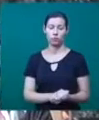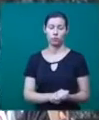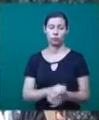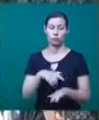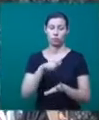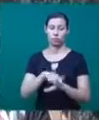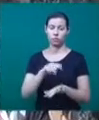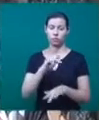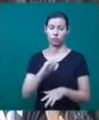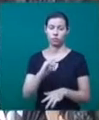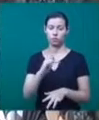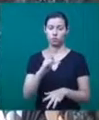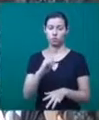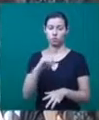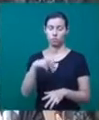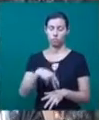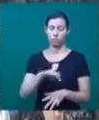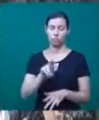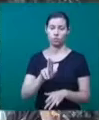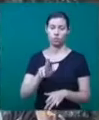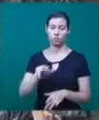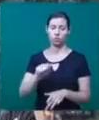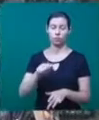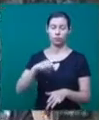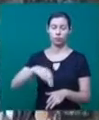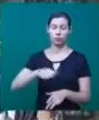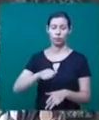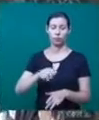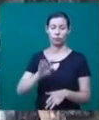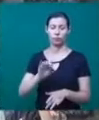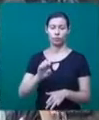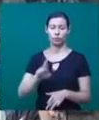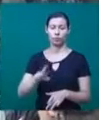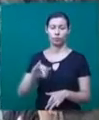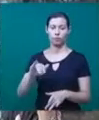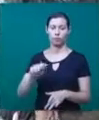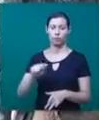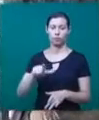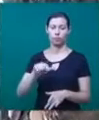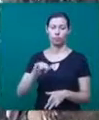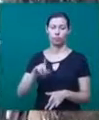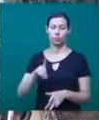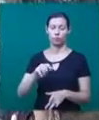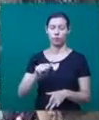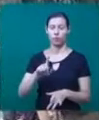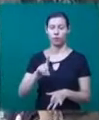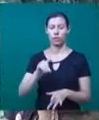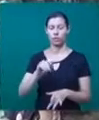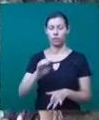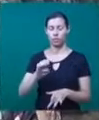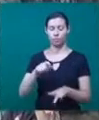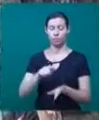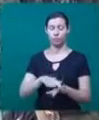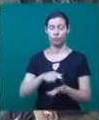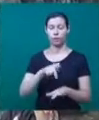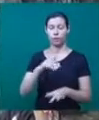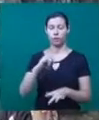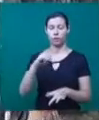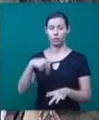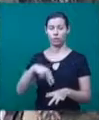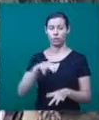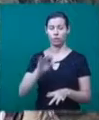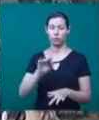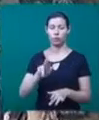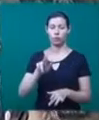e materialidade, pintura e objeto, a pintura convencional, conforme a gente aproxima